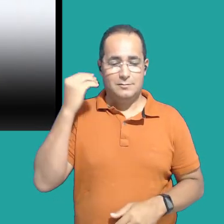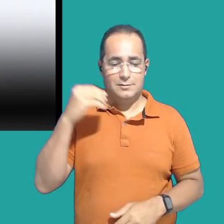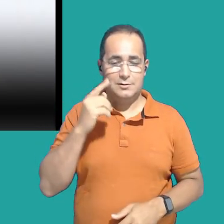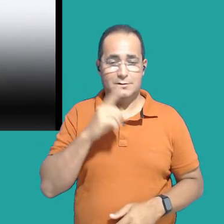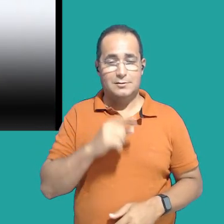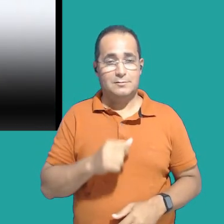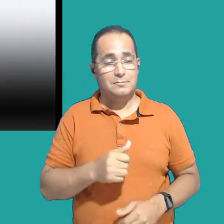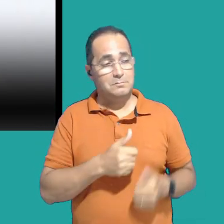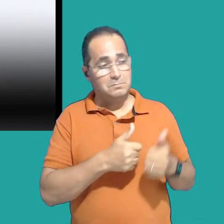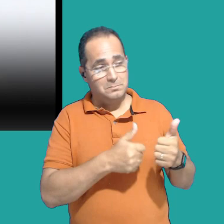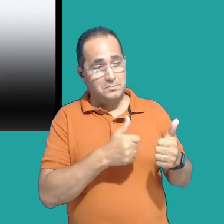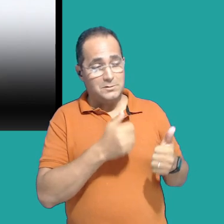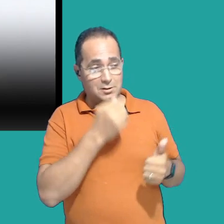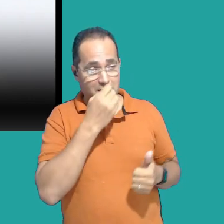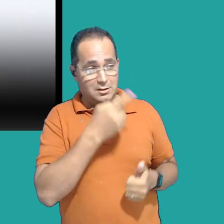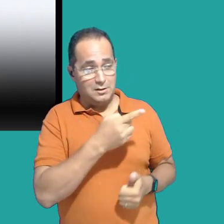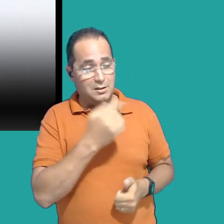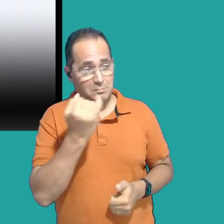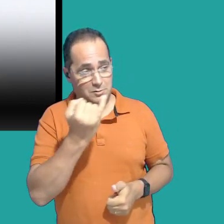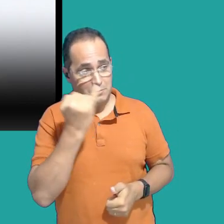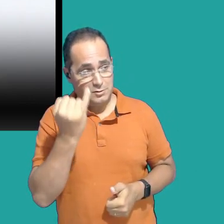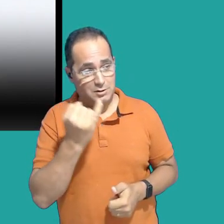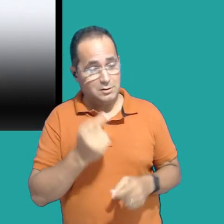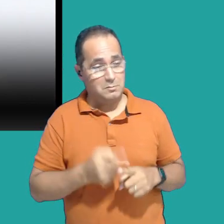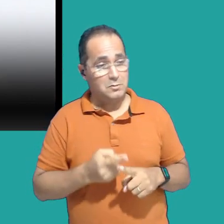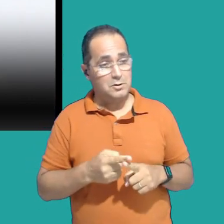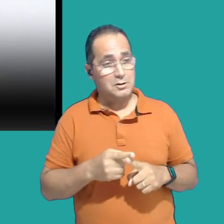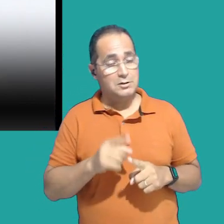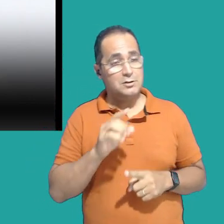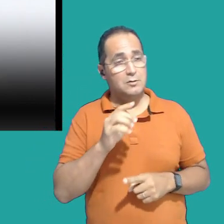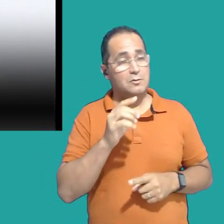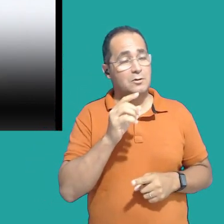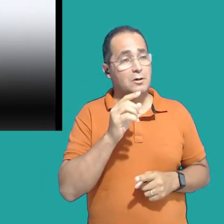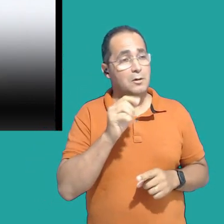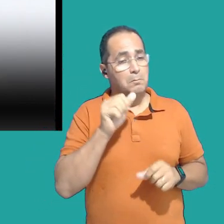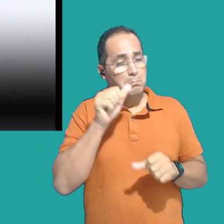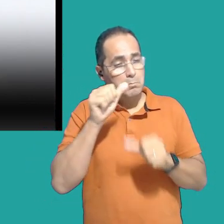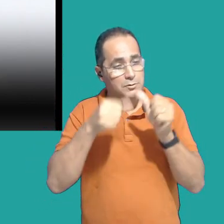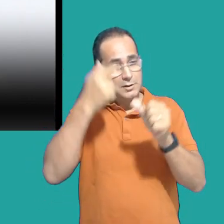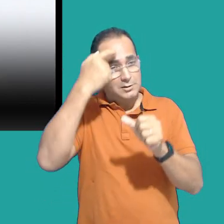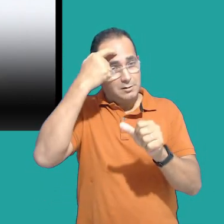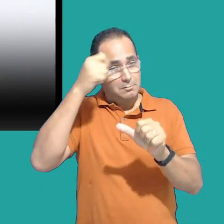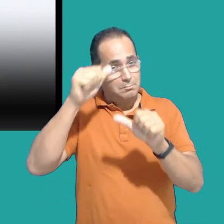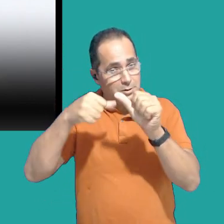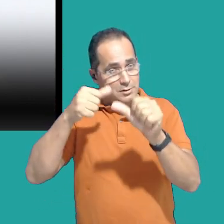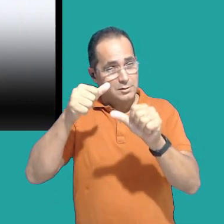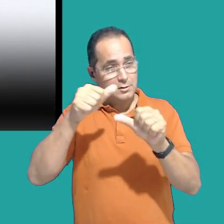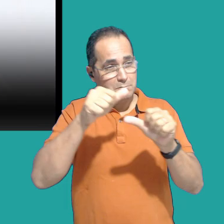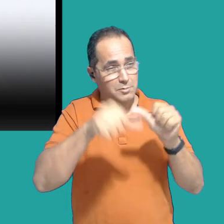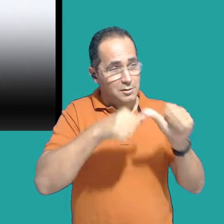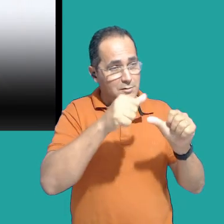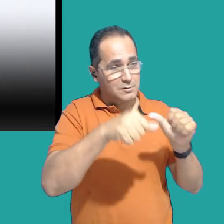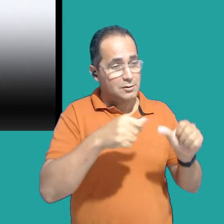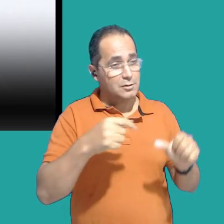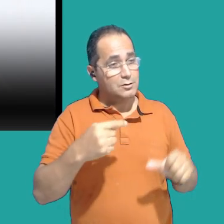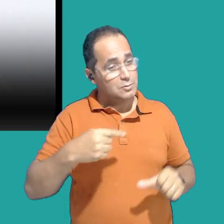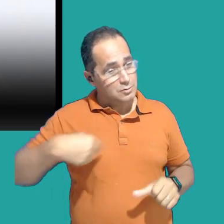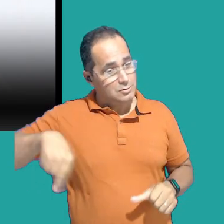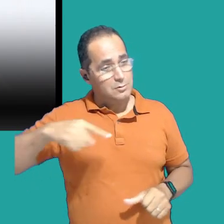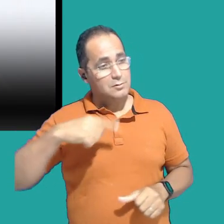colocou, sabe? Isso é muito importante porque com pequenas atitudes também nós, pessoas com